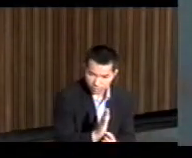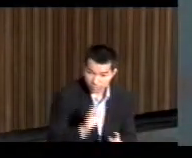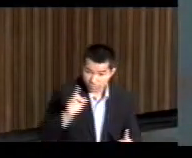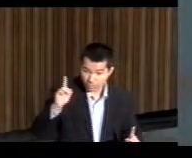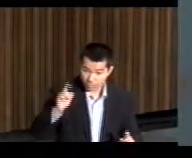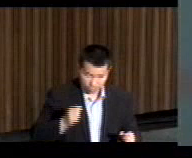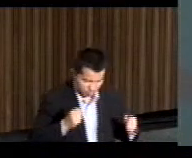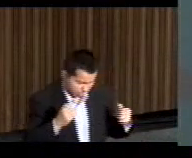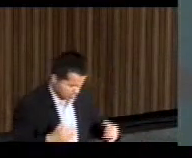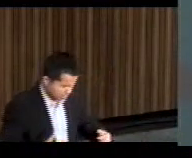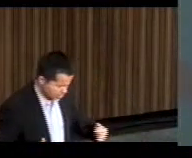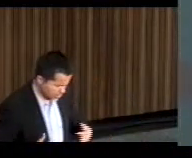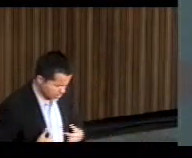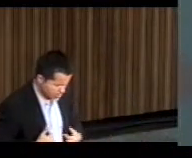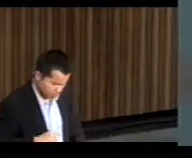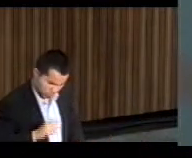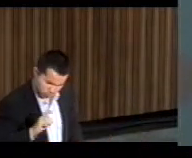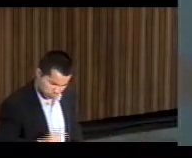Todo-Poderoso.